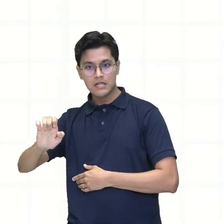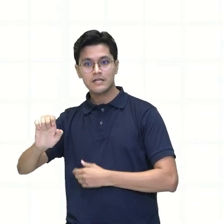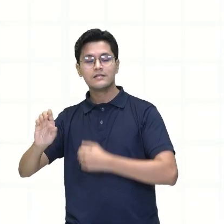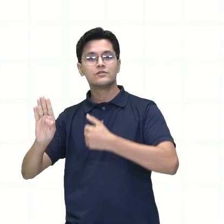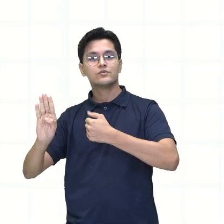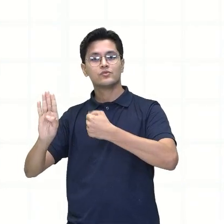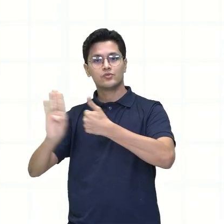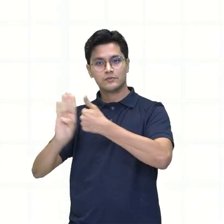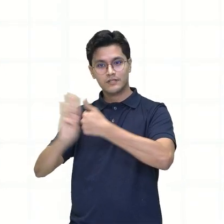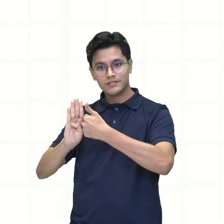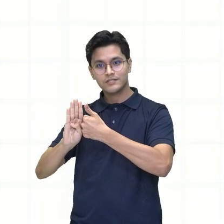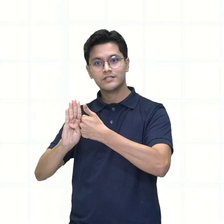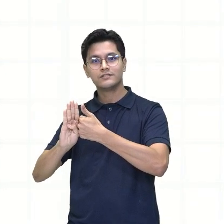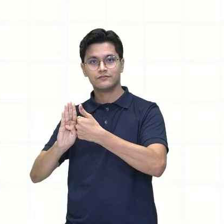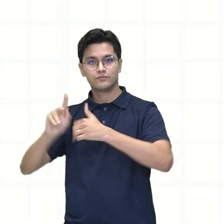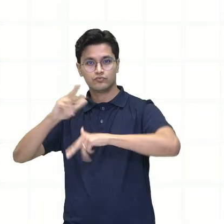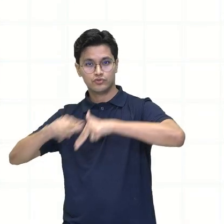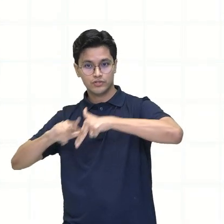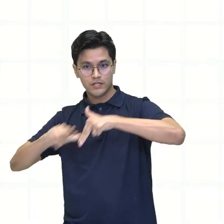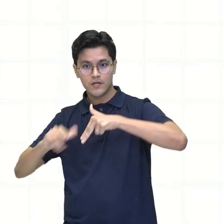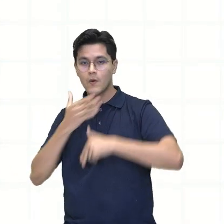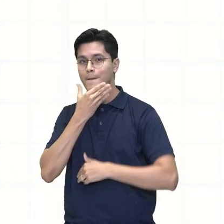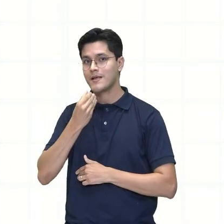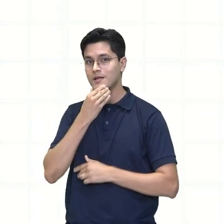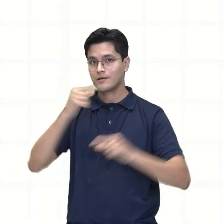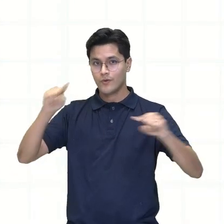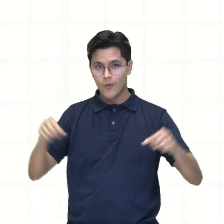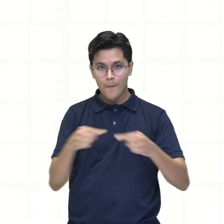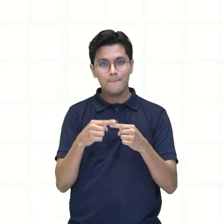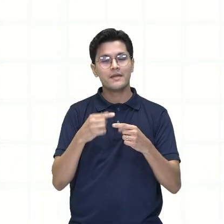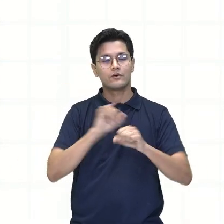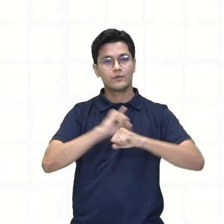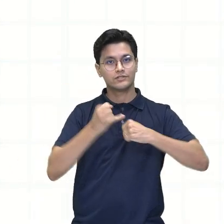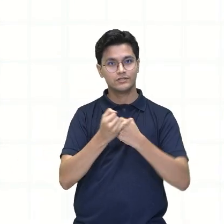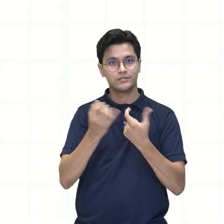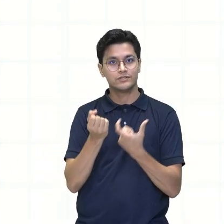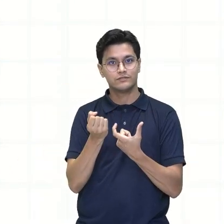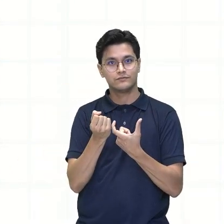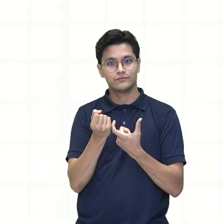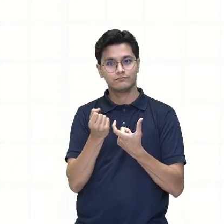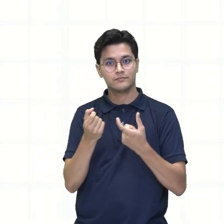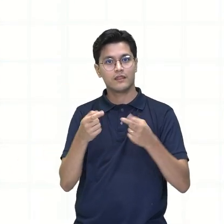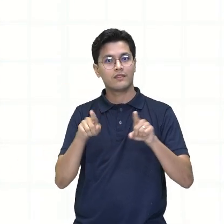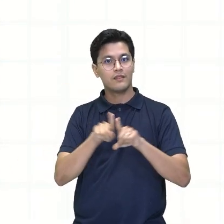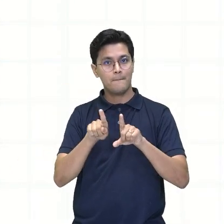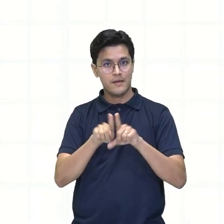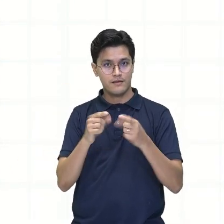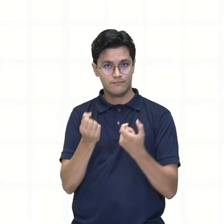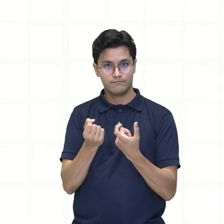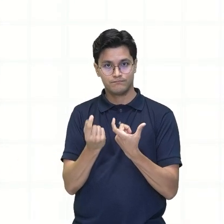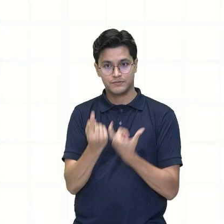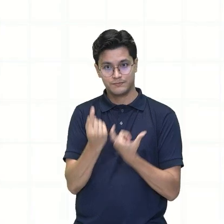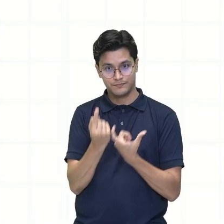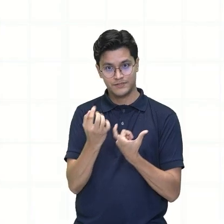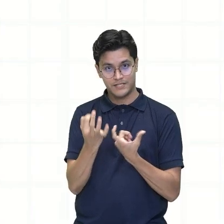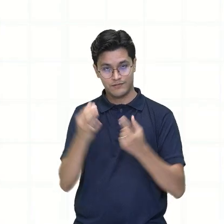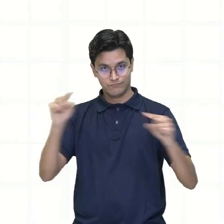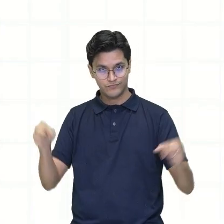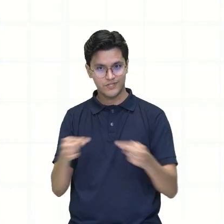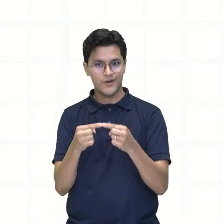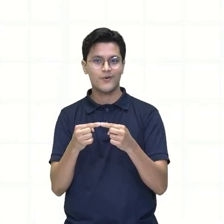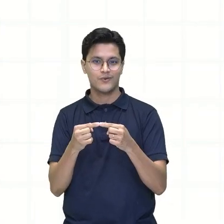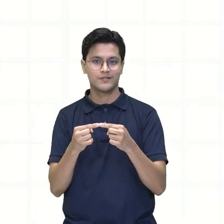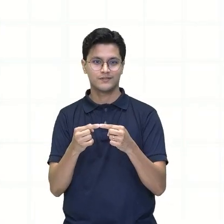Então, vales formosos. Então, aqui, ó, o nosso adjetivo, certo? Concordou com o